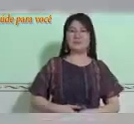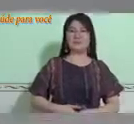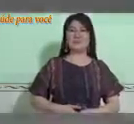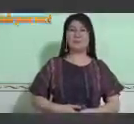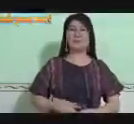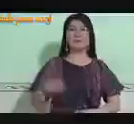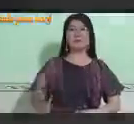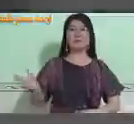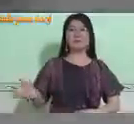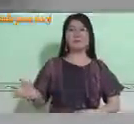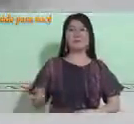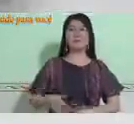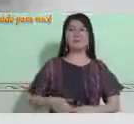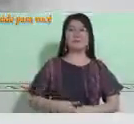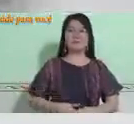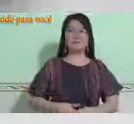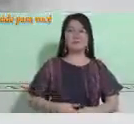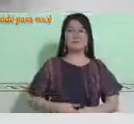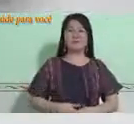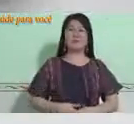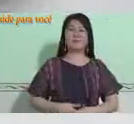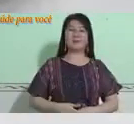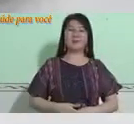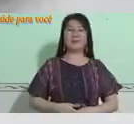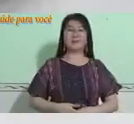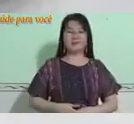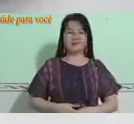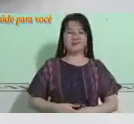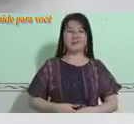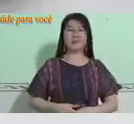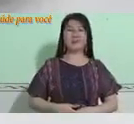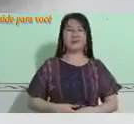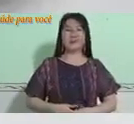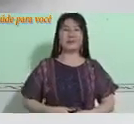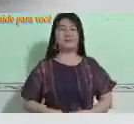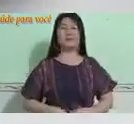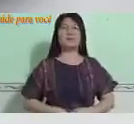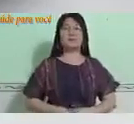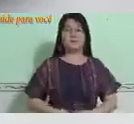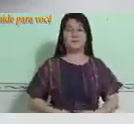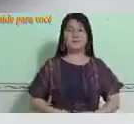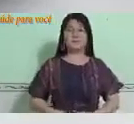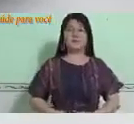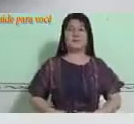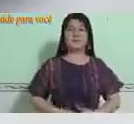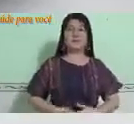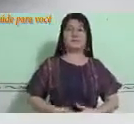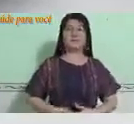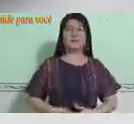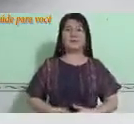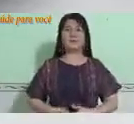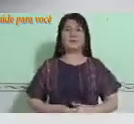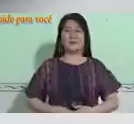CMDGNGIBREPARAFLRVERAM 500 ml de água, vírgula, deixar tampa do para esfriar. Coar e tomar ainda morno, de 3 a 4 vezes